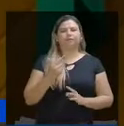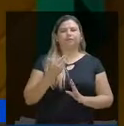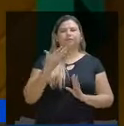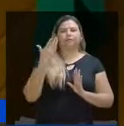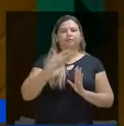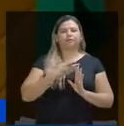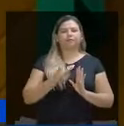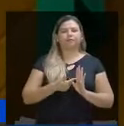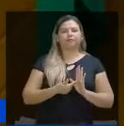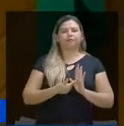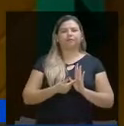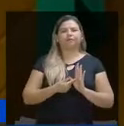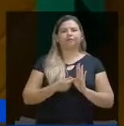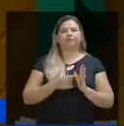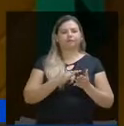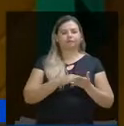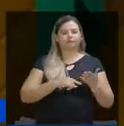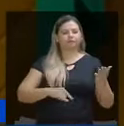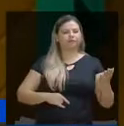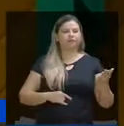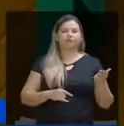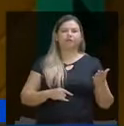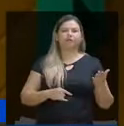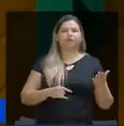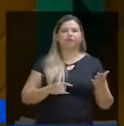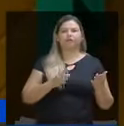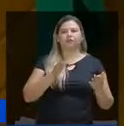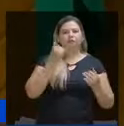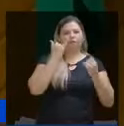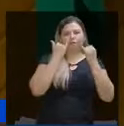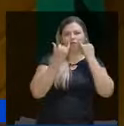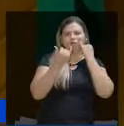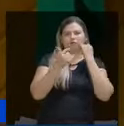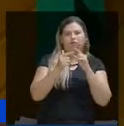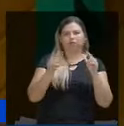da certidão de quitação eleitoral, um óbice materialmente,